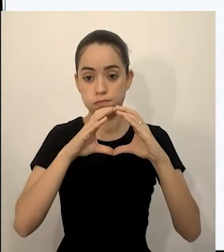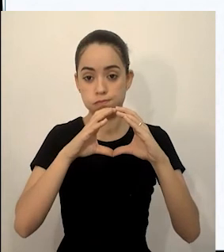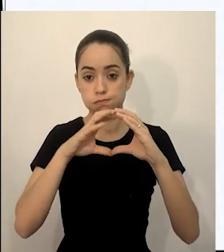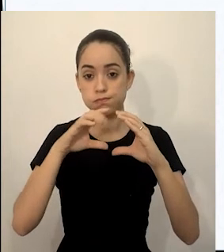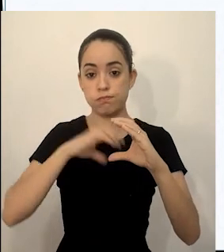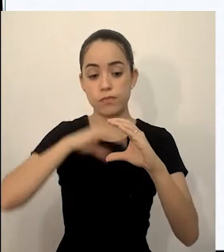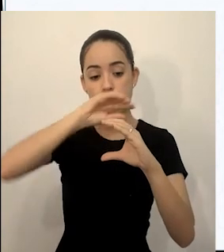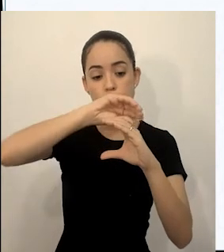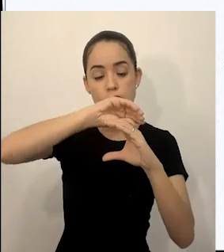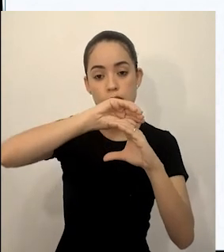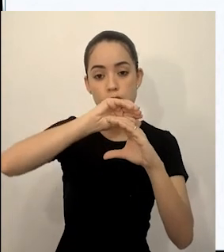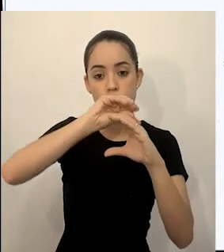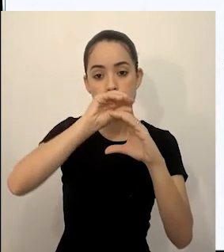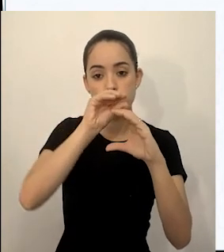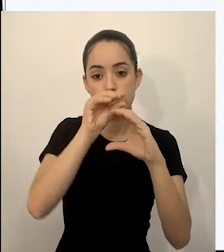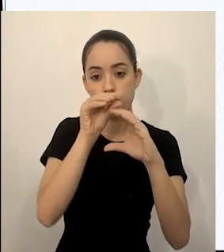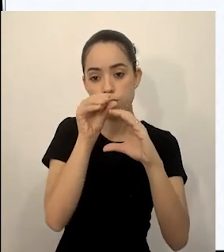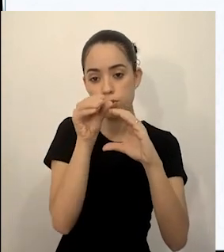o ovócito,